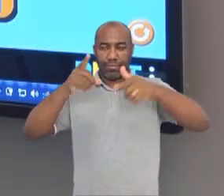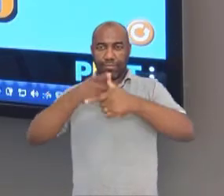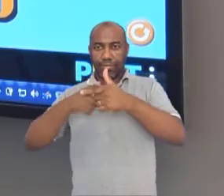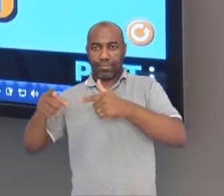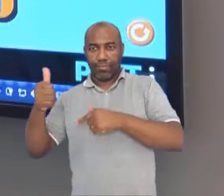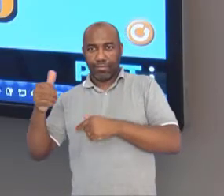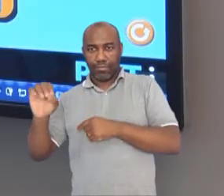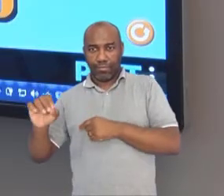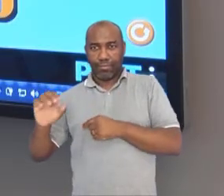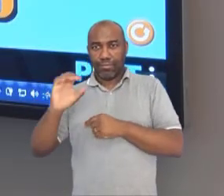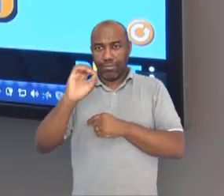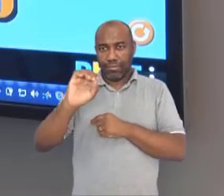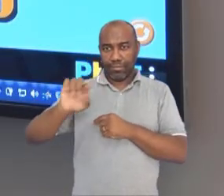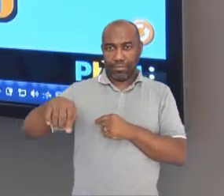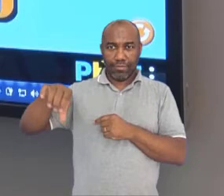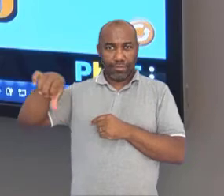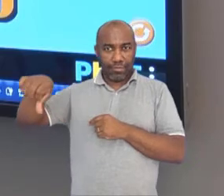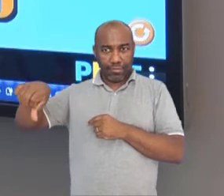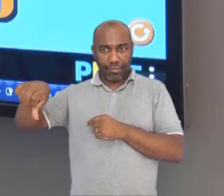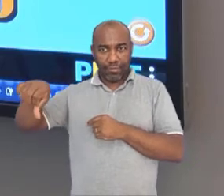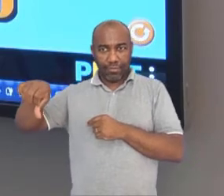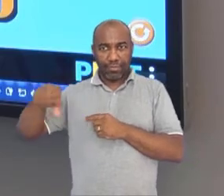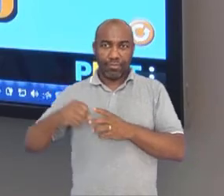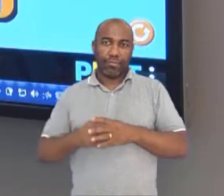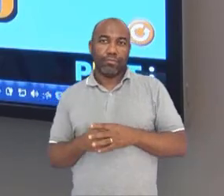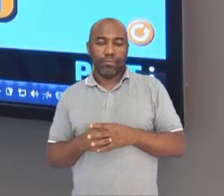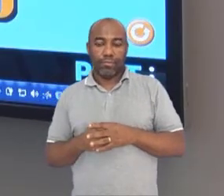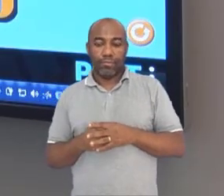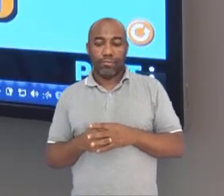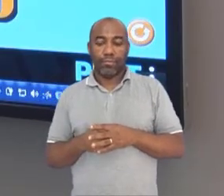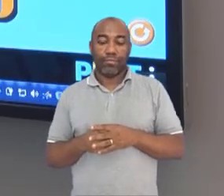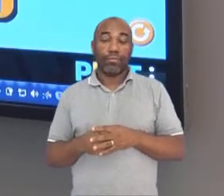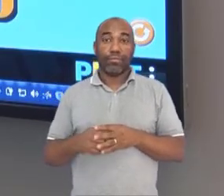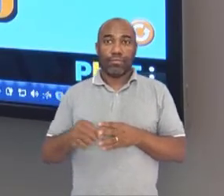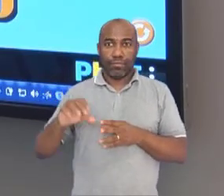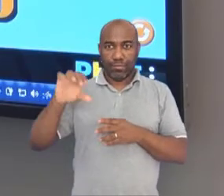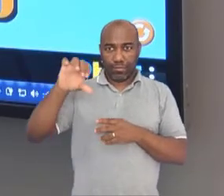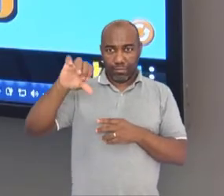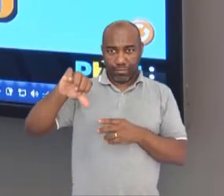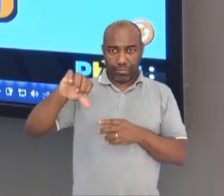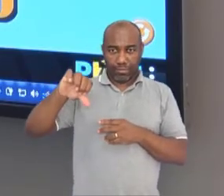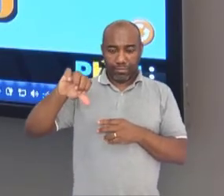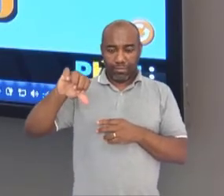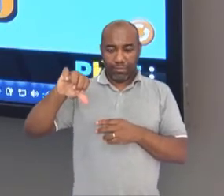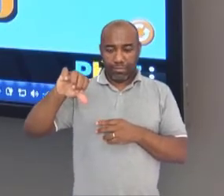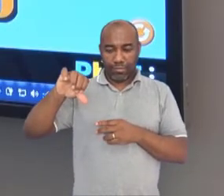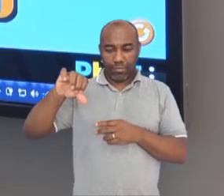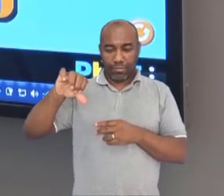dar 0,9. Se eu dividir 9 por